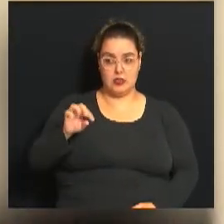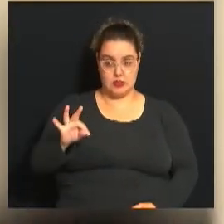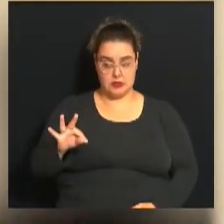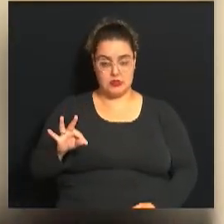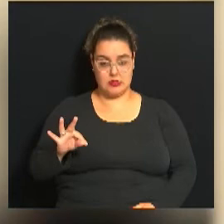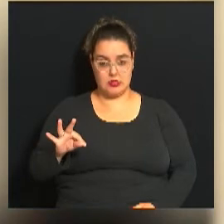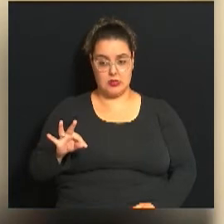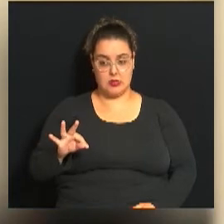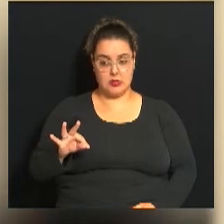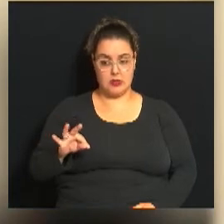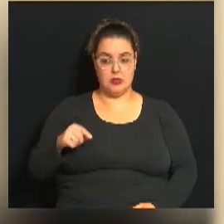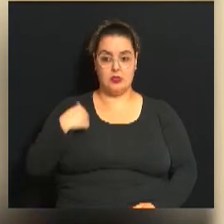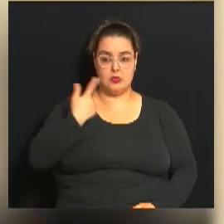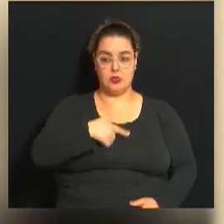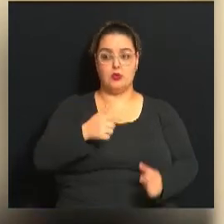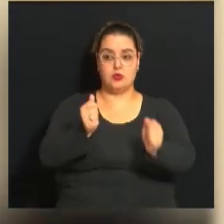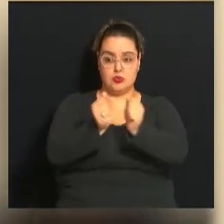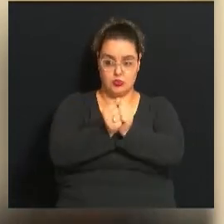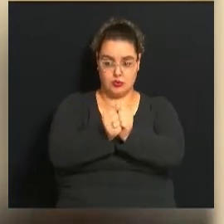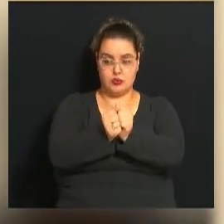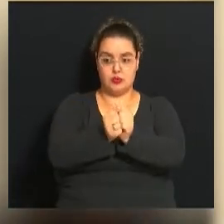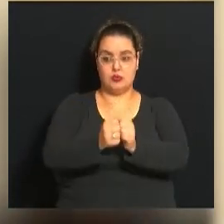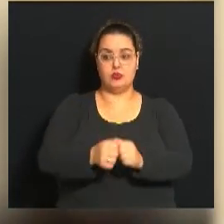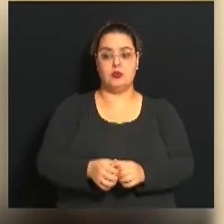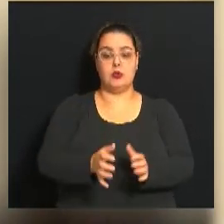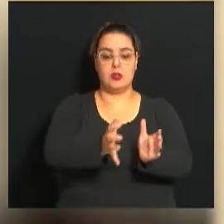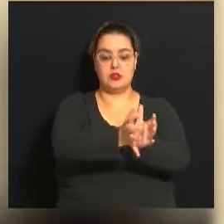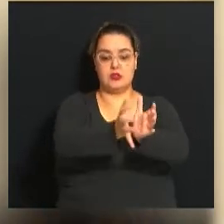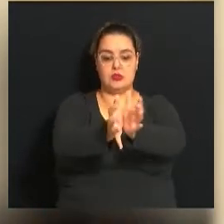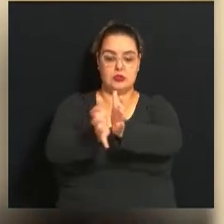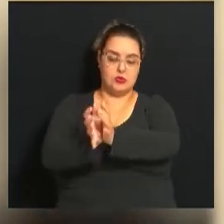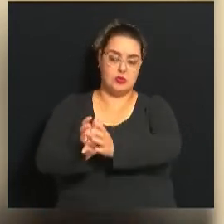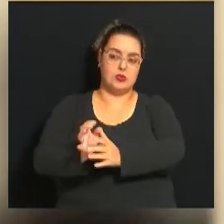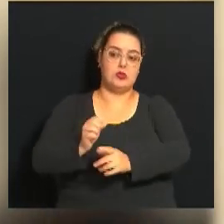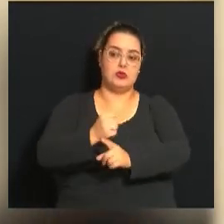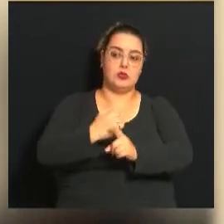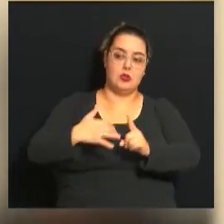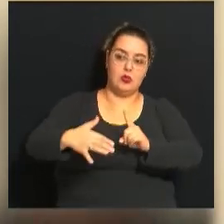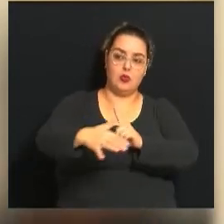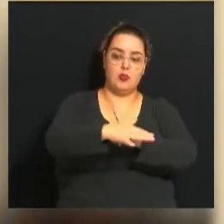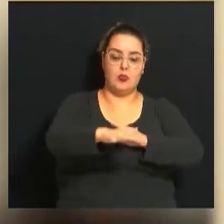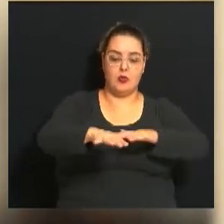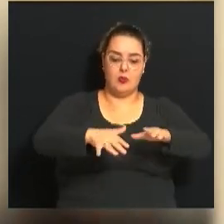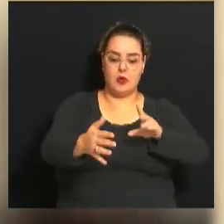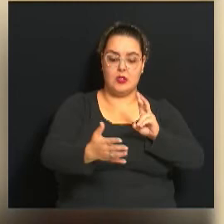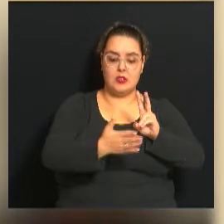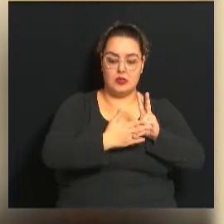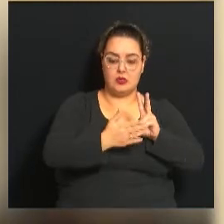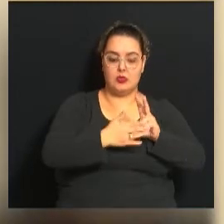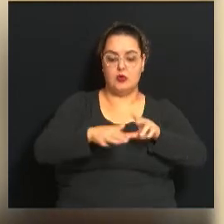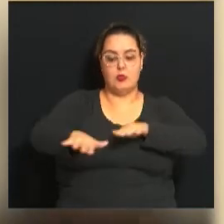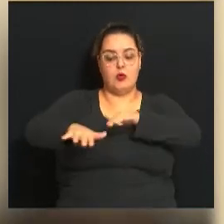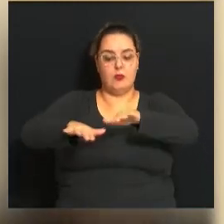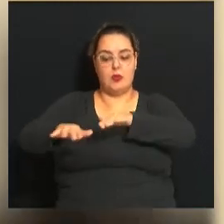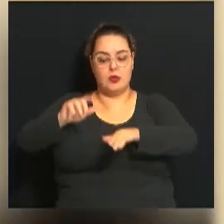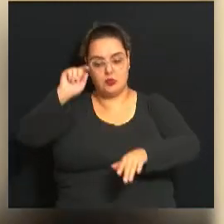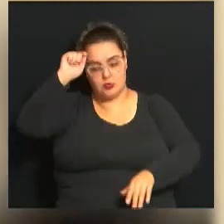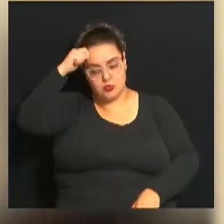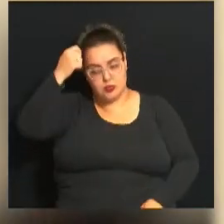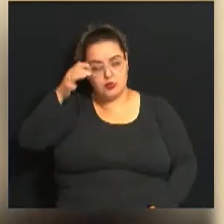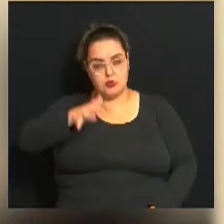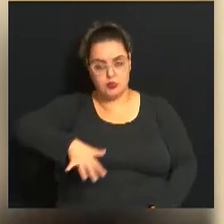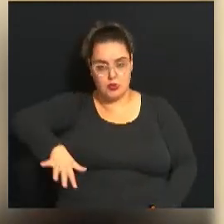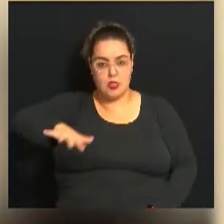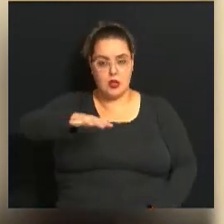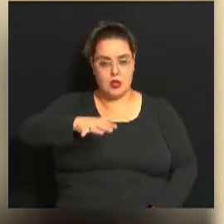gente, junto, né, com setores da sociedade, como o movimento indígena, movimento do povo negro, a gente sabe